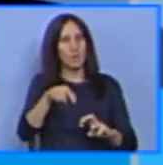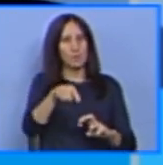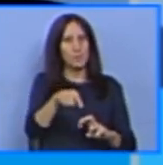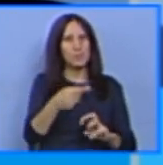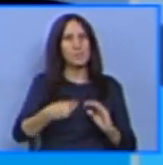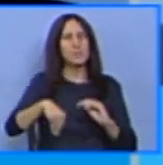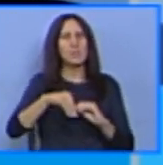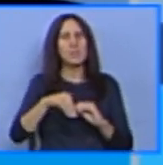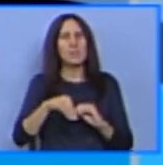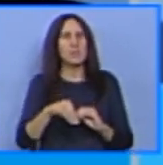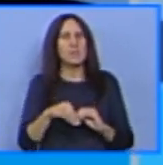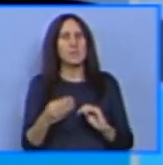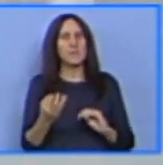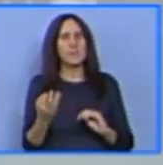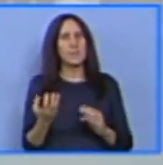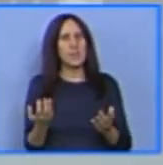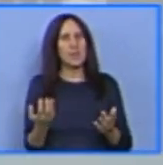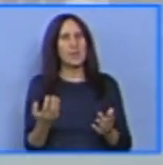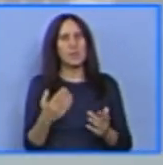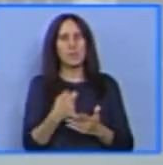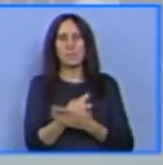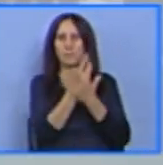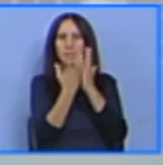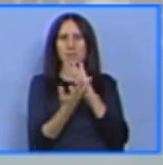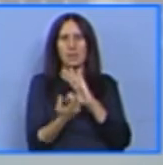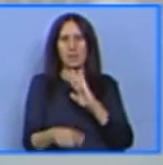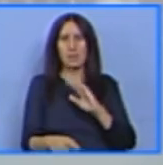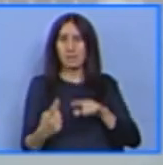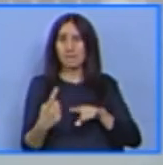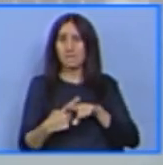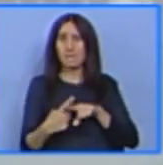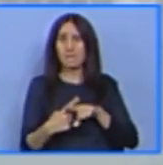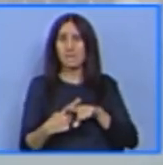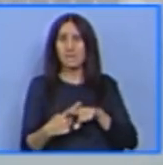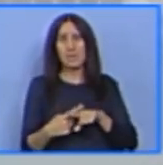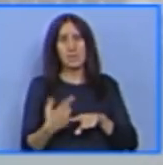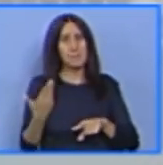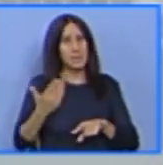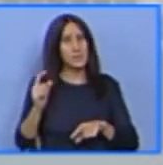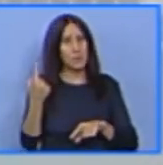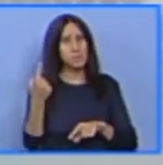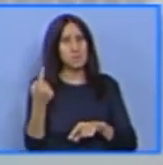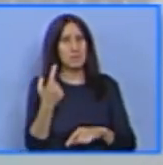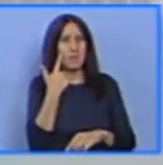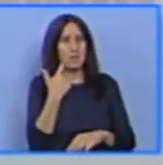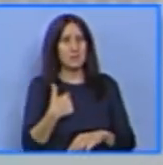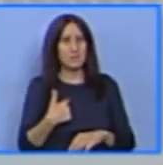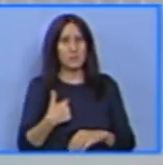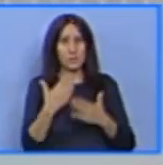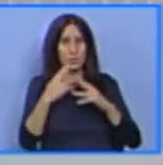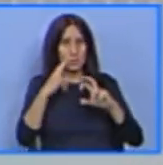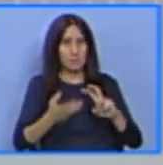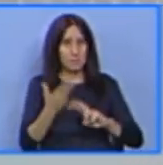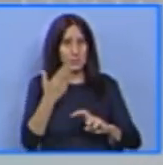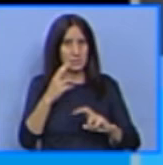mas também que acaba por ser um manancial interessante e que merecia, porventura, ser mais estudado,